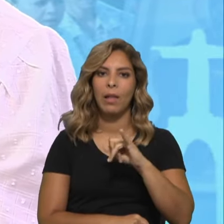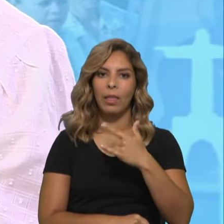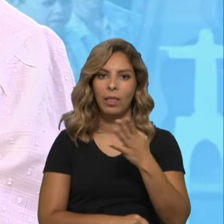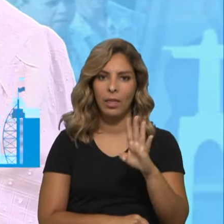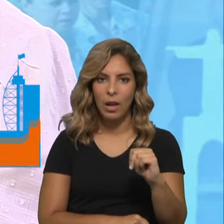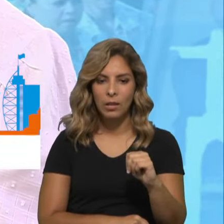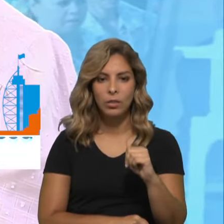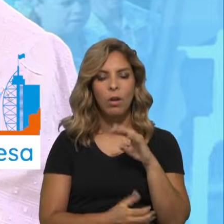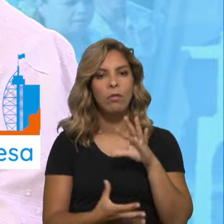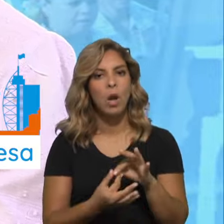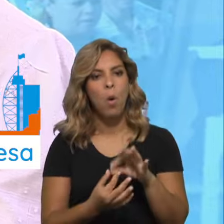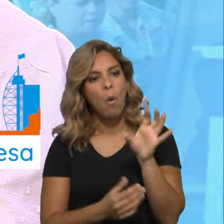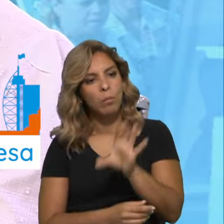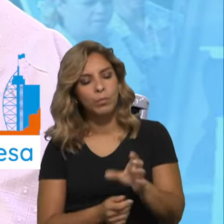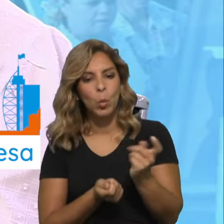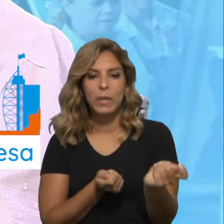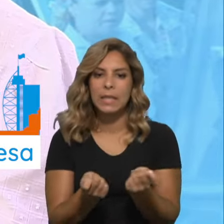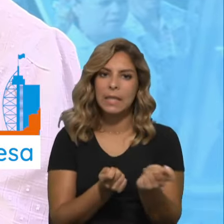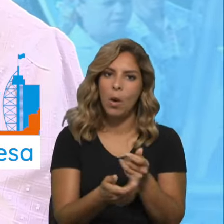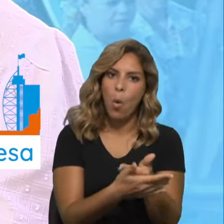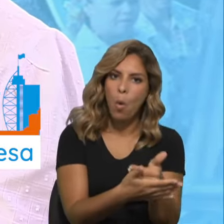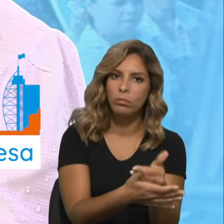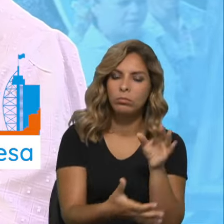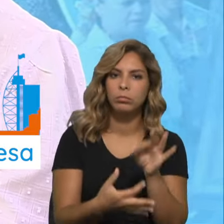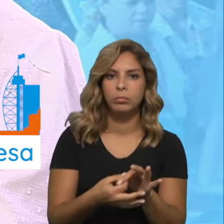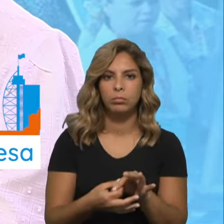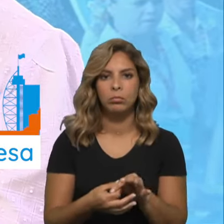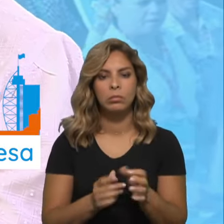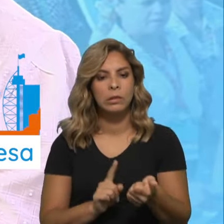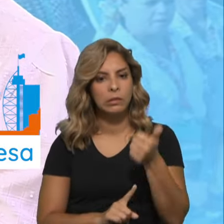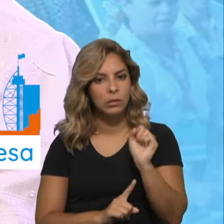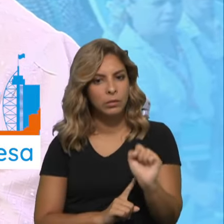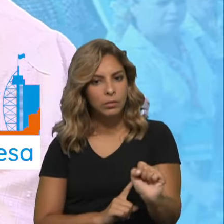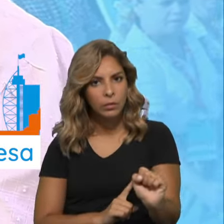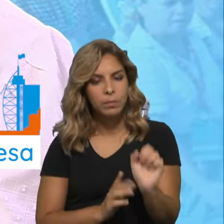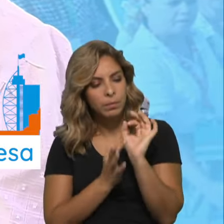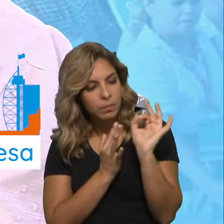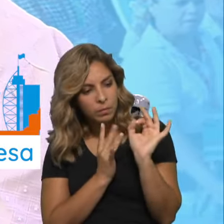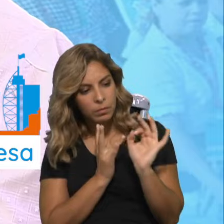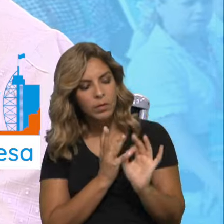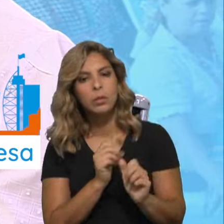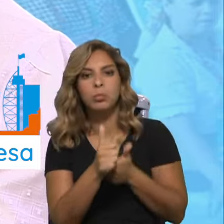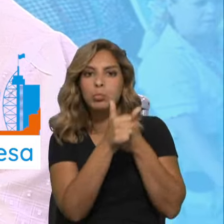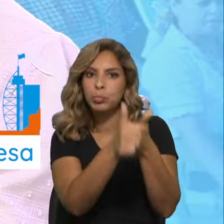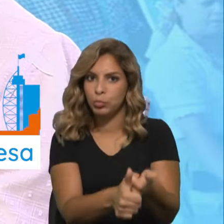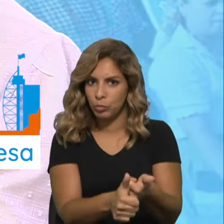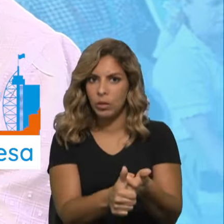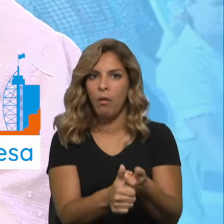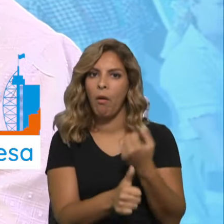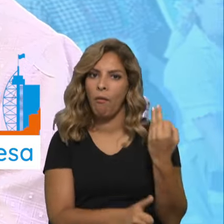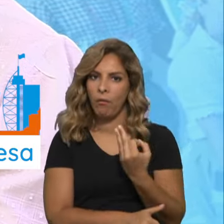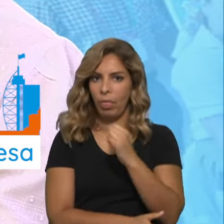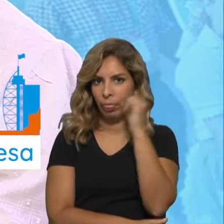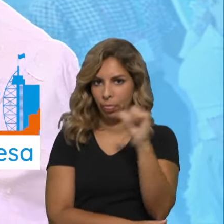eh o tipo de organização que é percebendo que é uma organização eh muito caracterizada P do sítio eh Onde